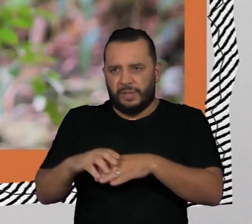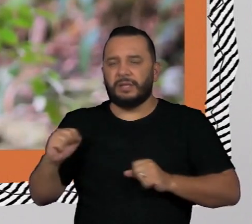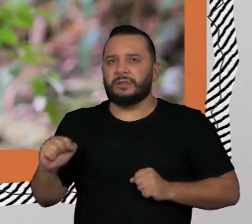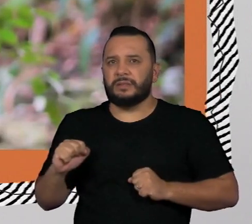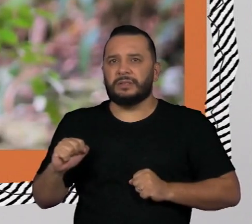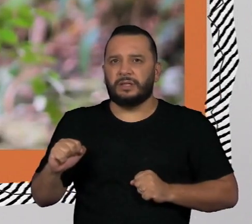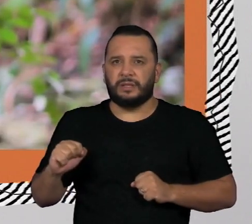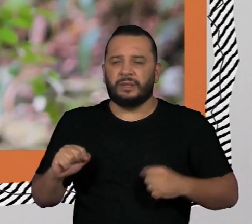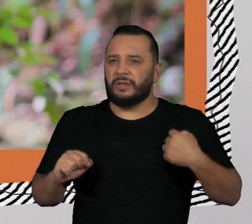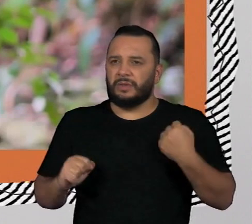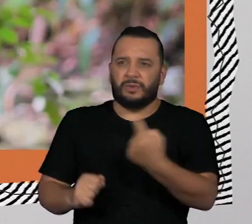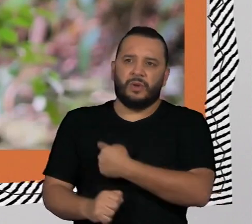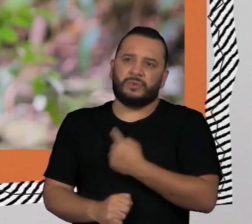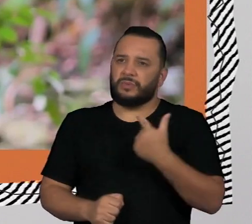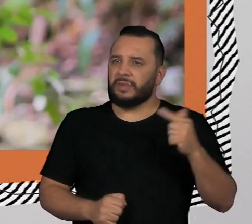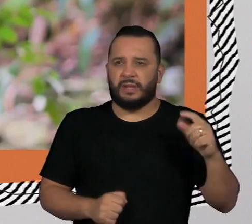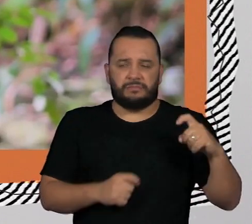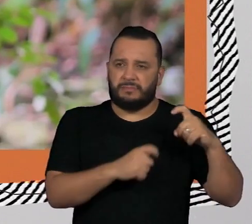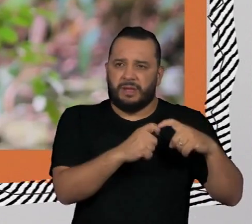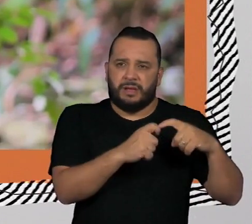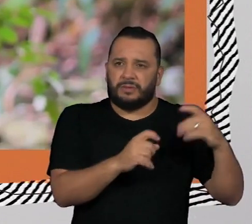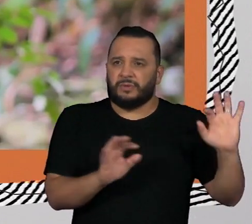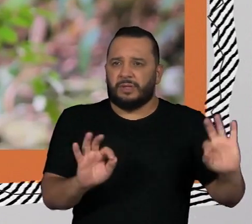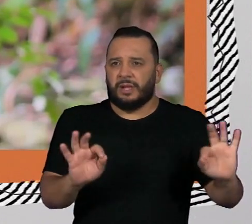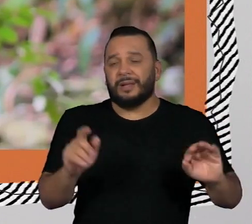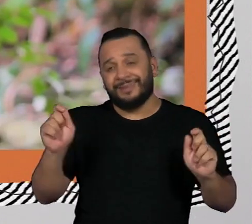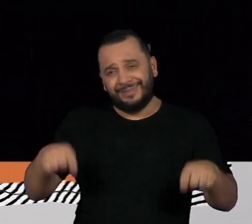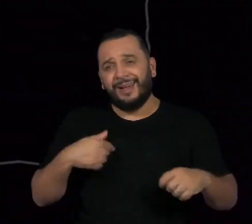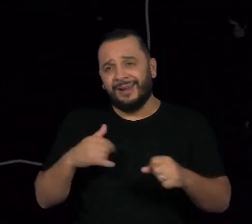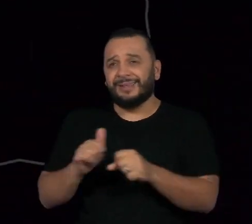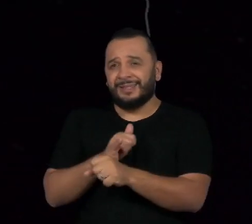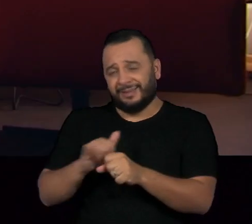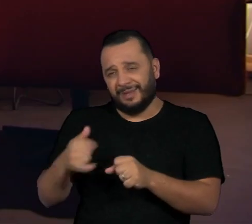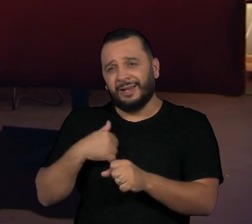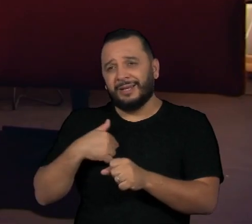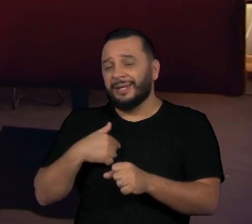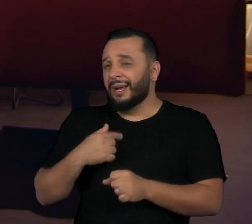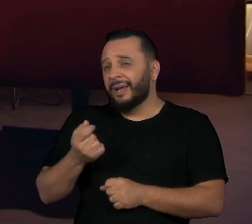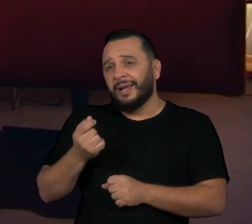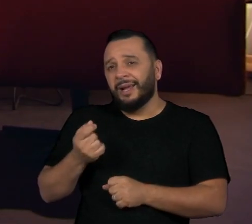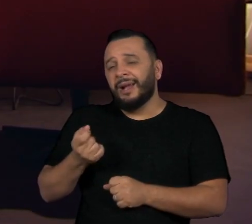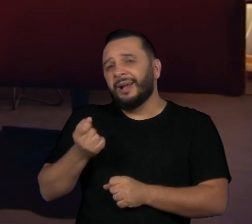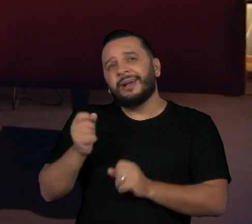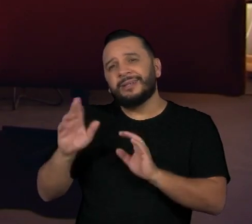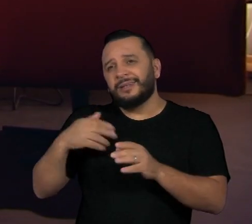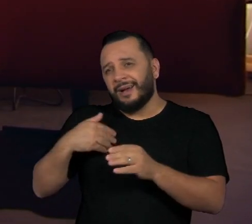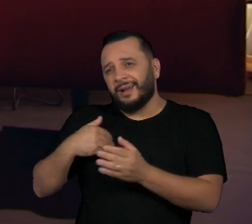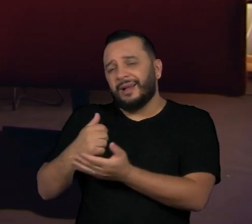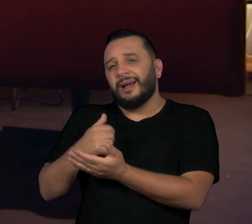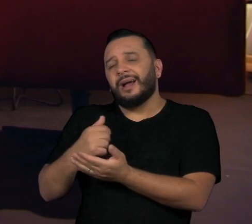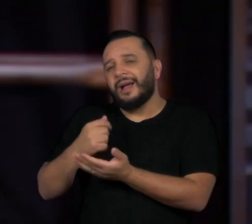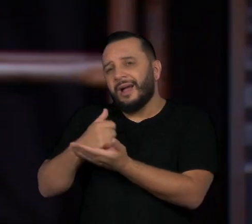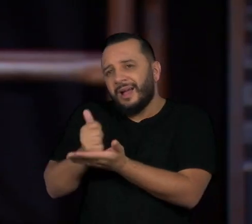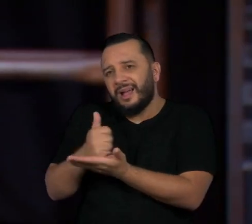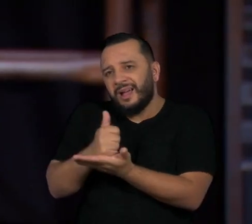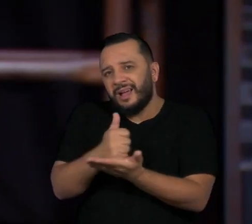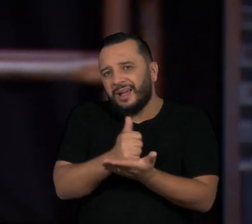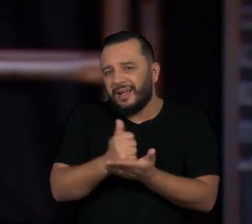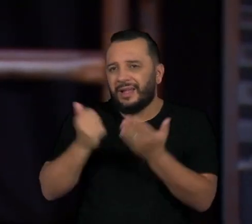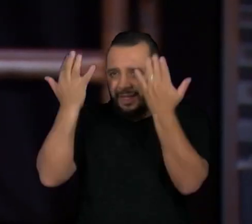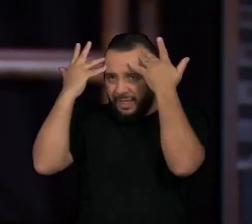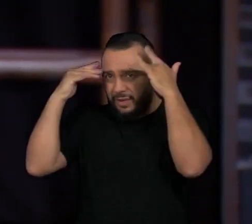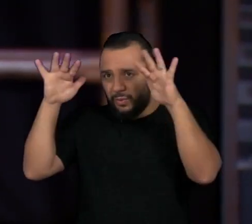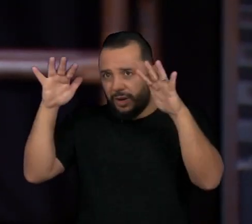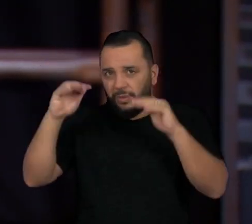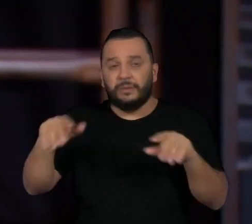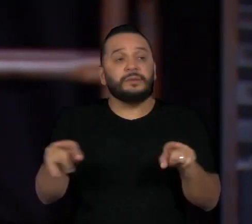Como nós não temos consultório mesmo, temos essa medicina para ver, né? A meditação atrelada a essas drogas